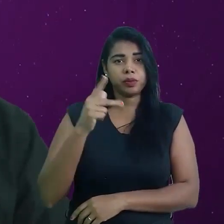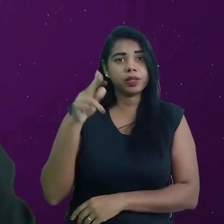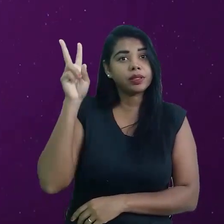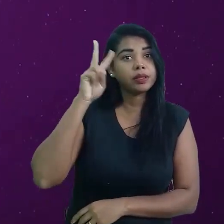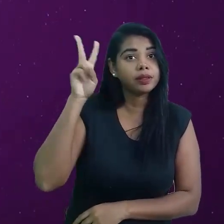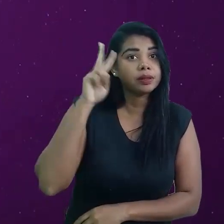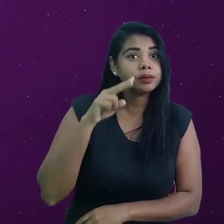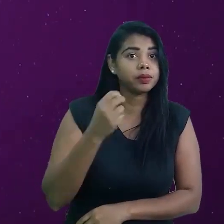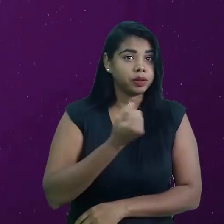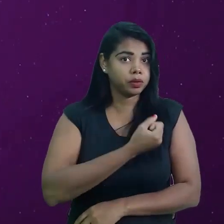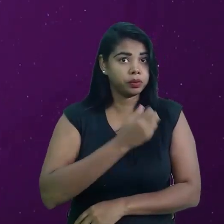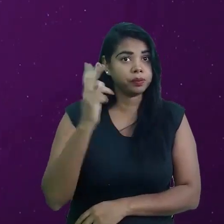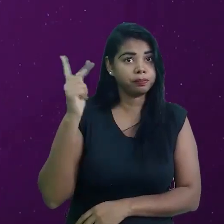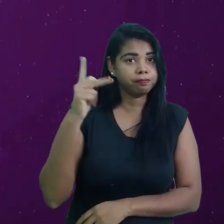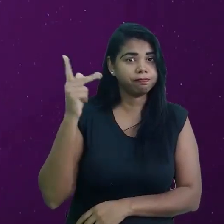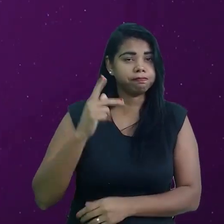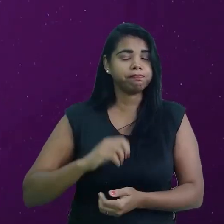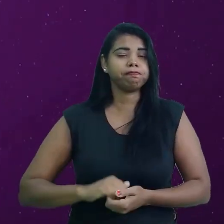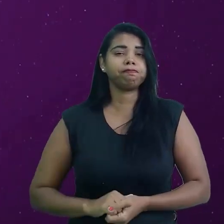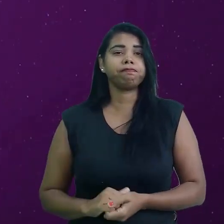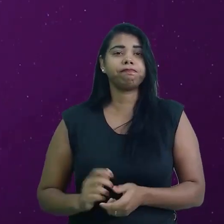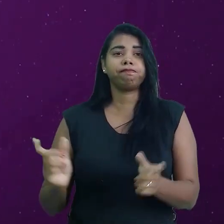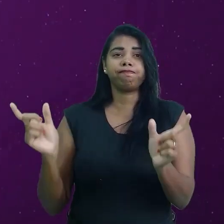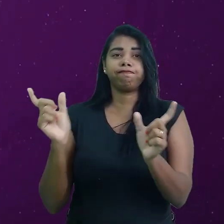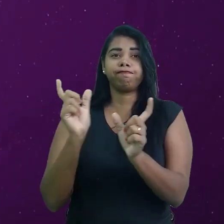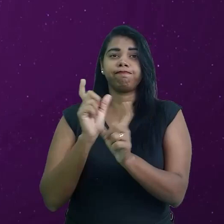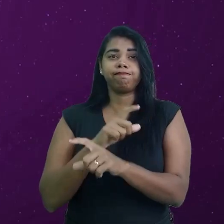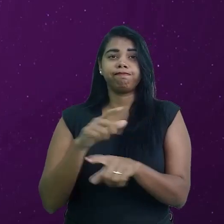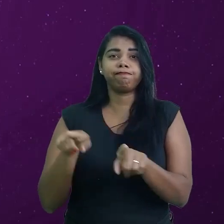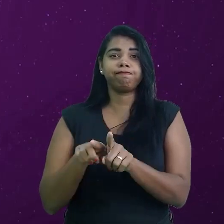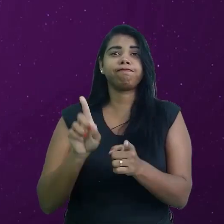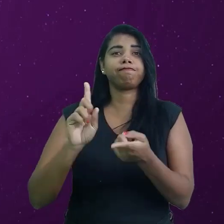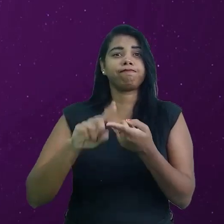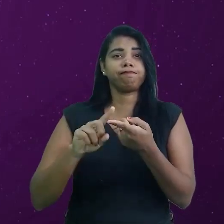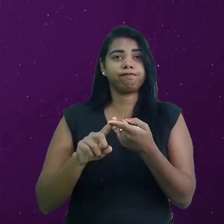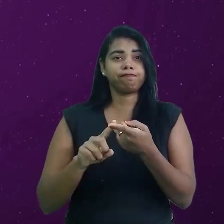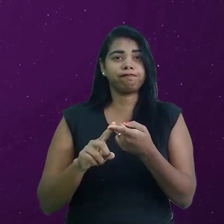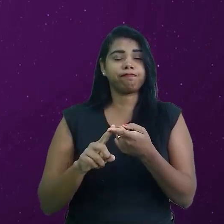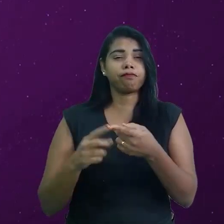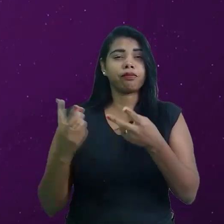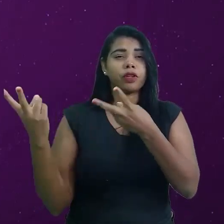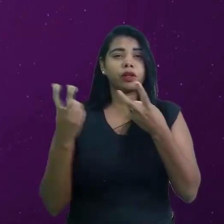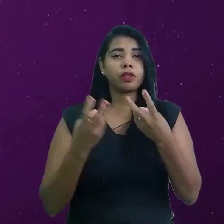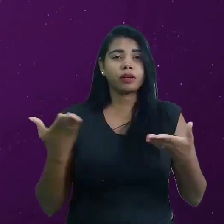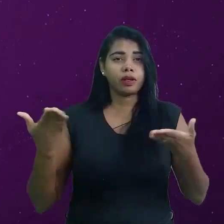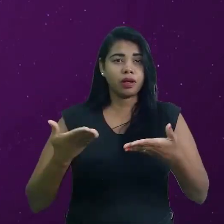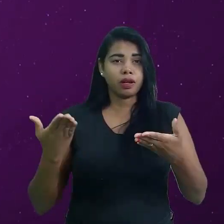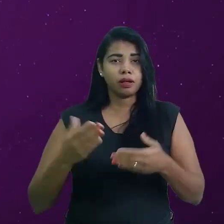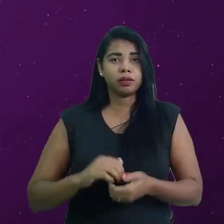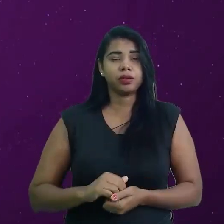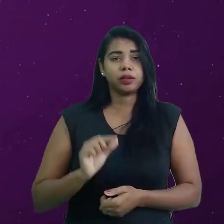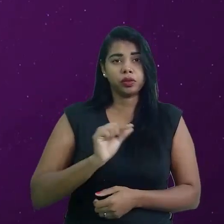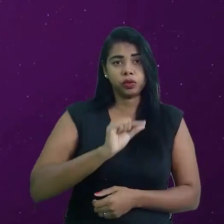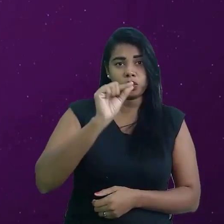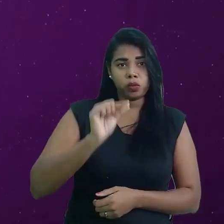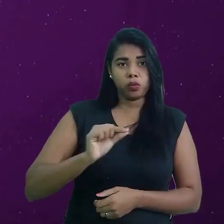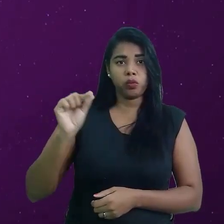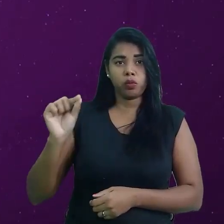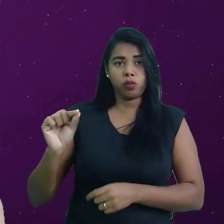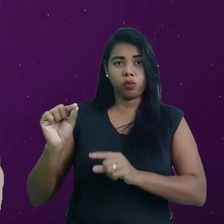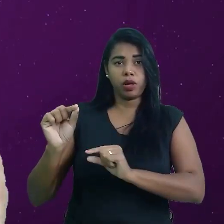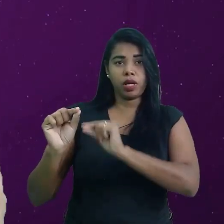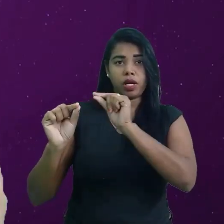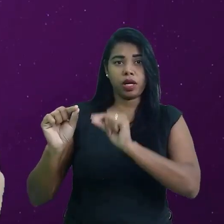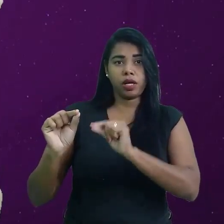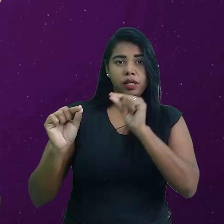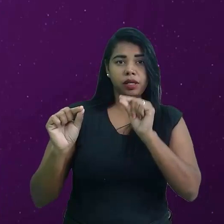disso. Mas se elas estiverem em oposição de fase, observe agora que a tendência, uma está fazendo a crista, a